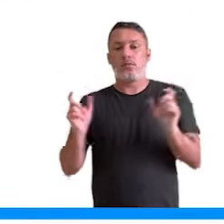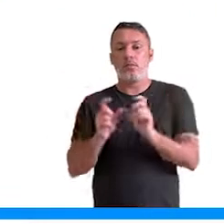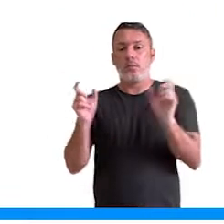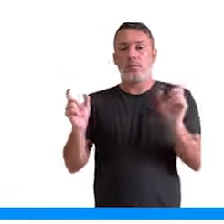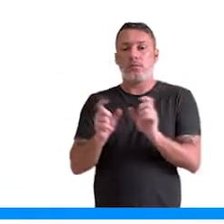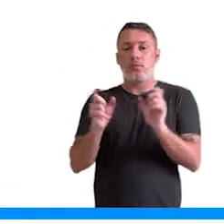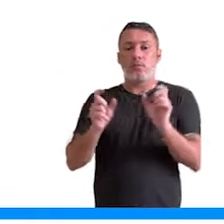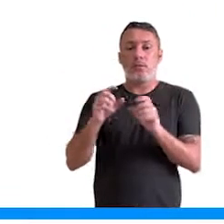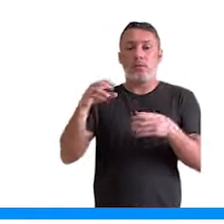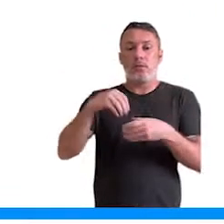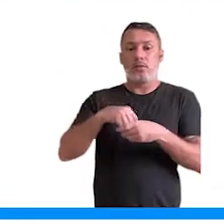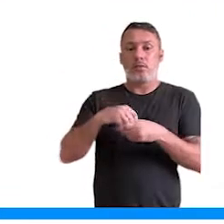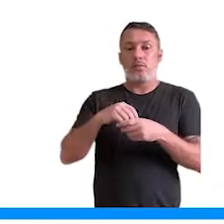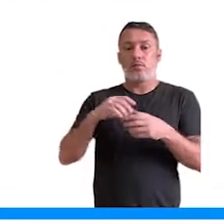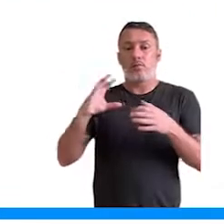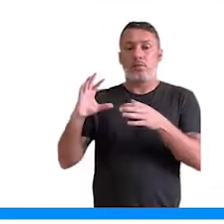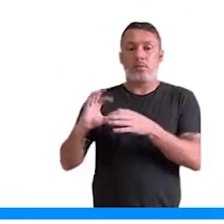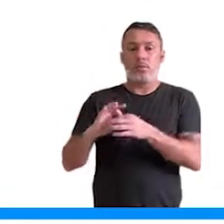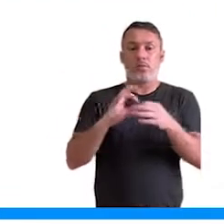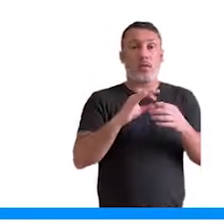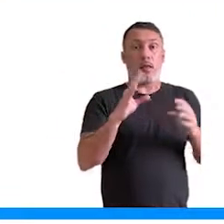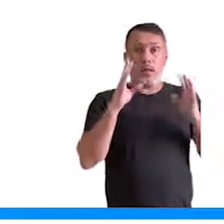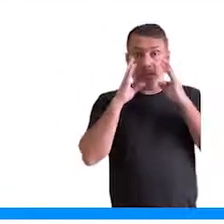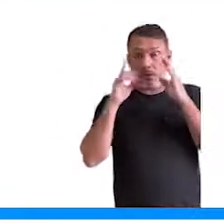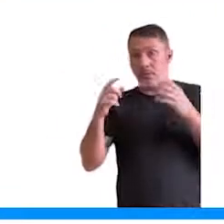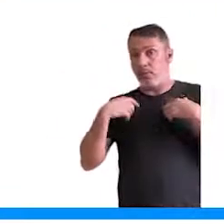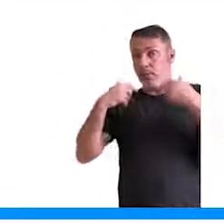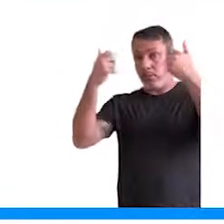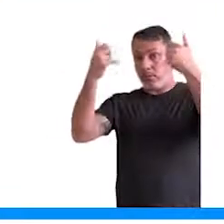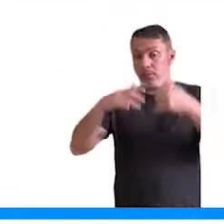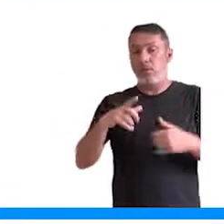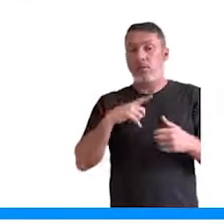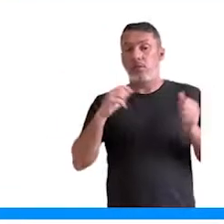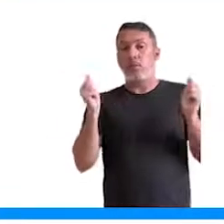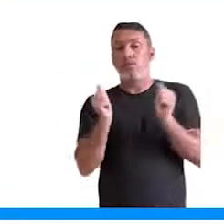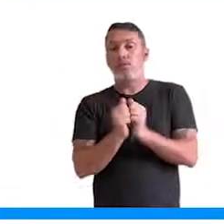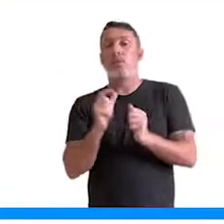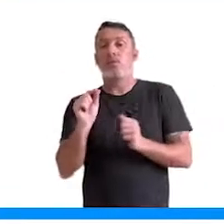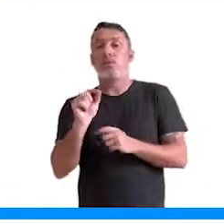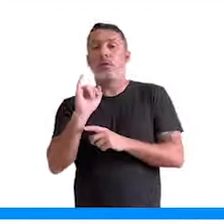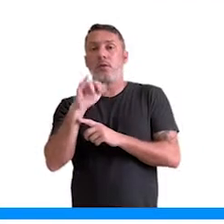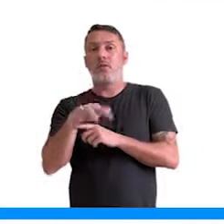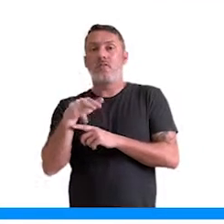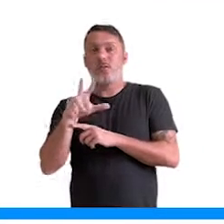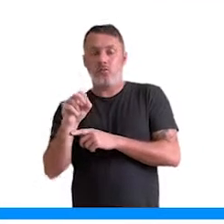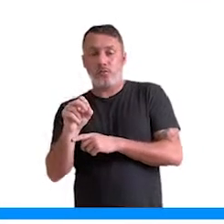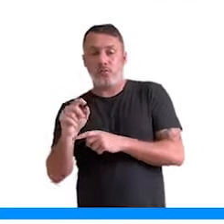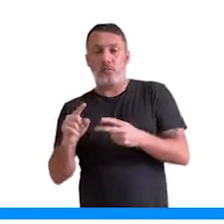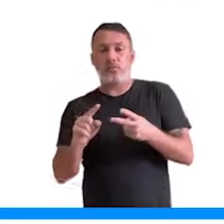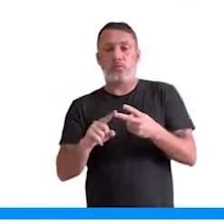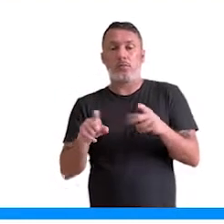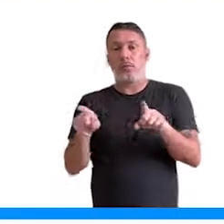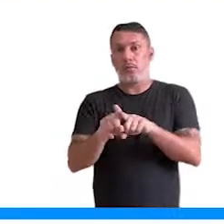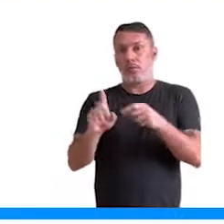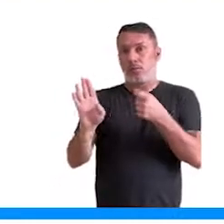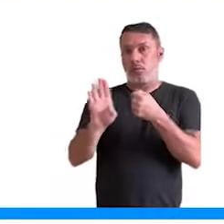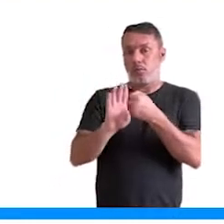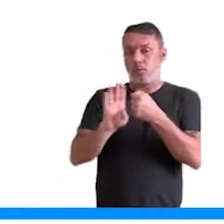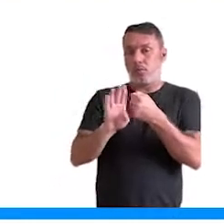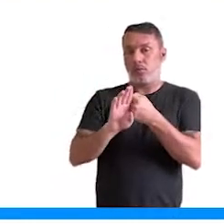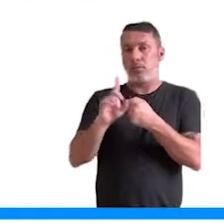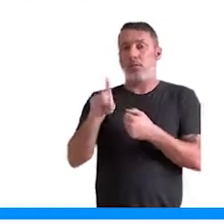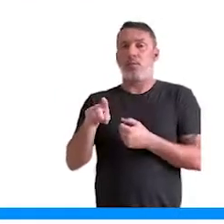La formação do imperativo. Então, agora vocês precisam ter bastante atenção, porque, como eu disse, ele vai ser formado pelo infinitivo,